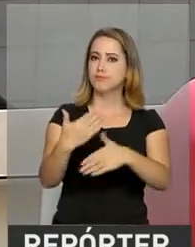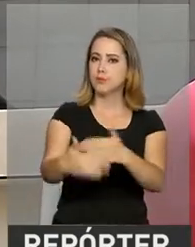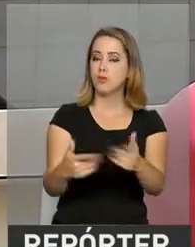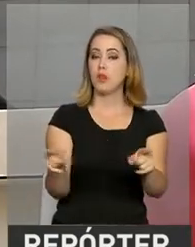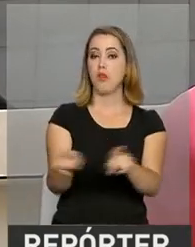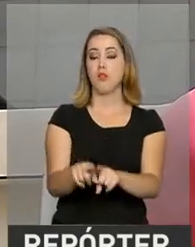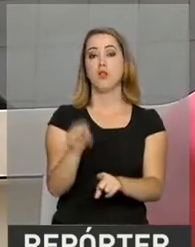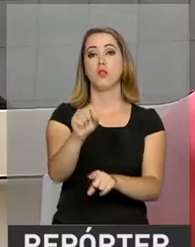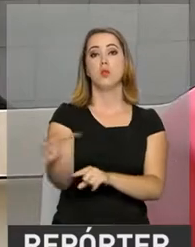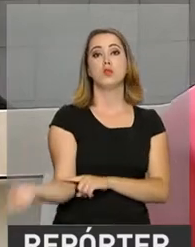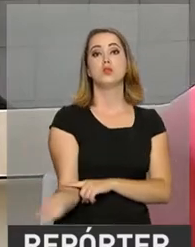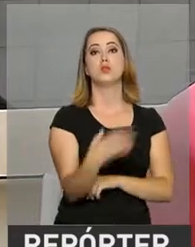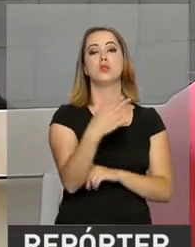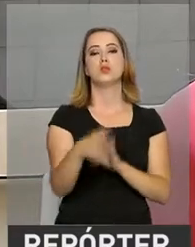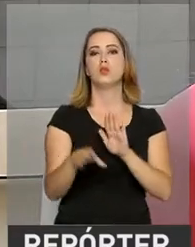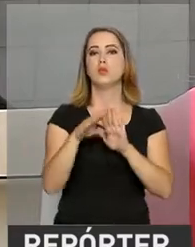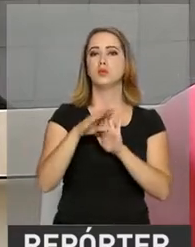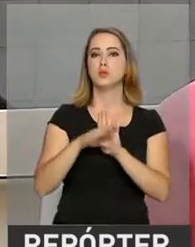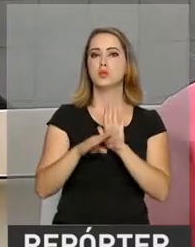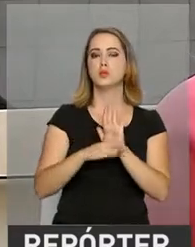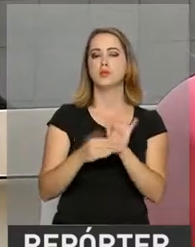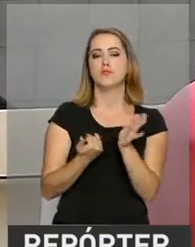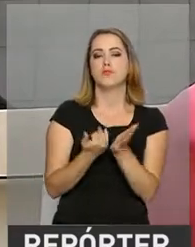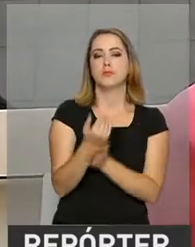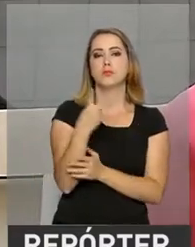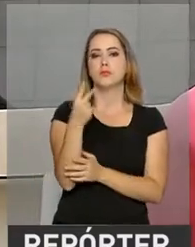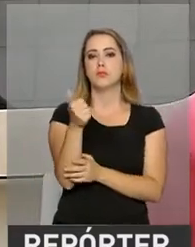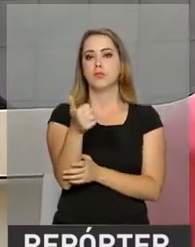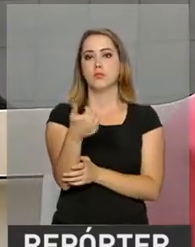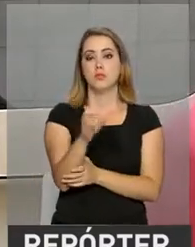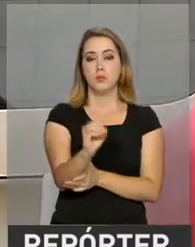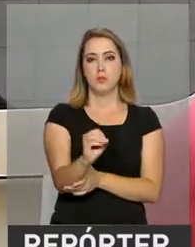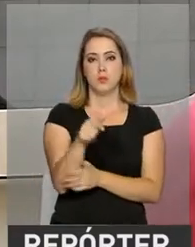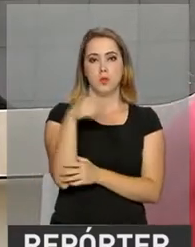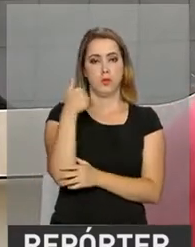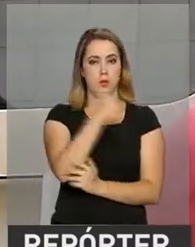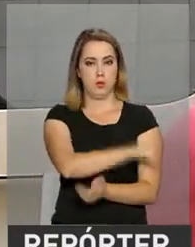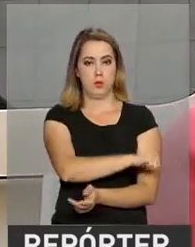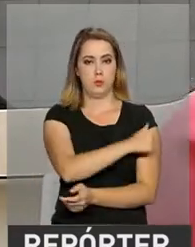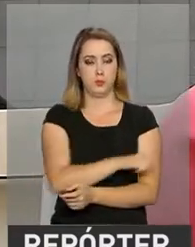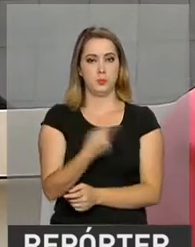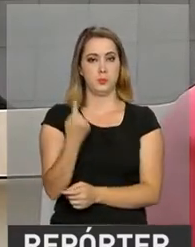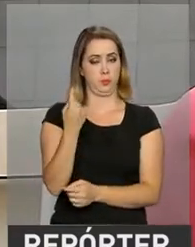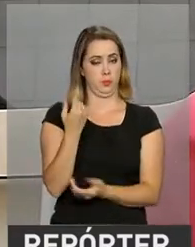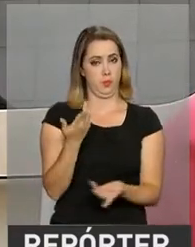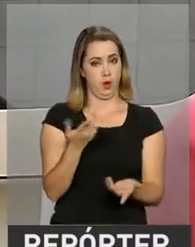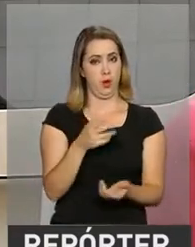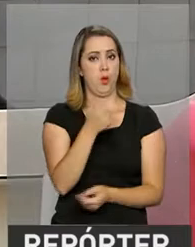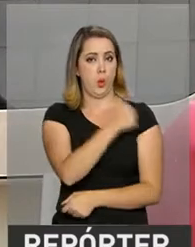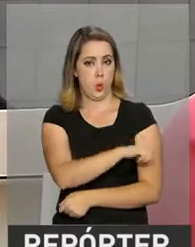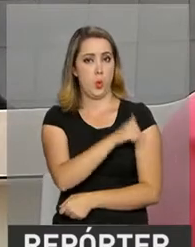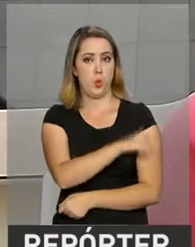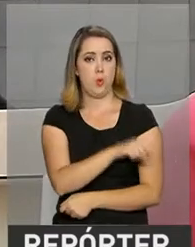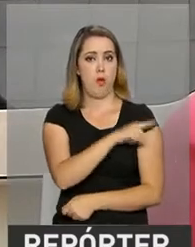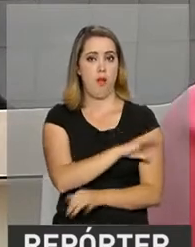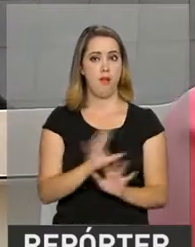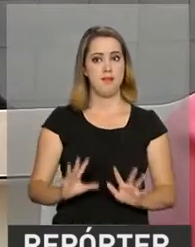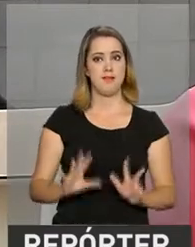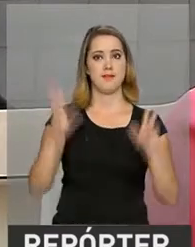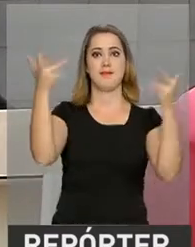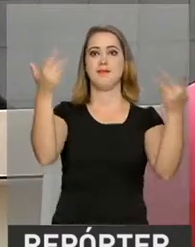nova versão do projeto criado em 2010 no Rio de Janeiro. Lá o festival fez tanto sucesso que a